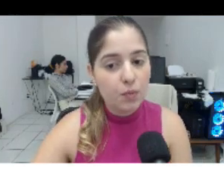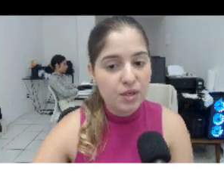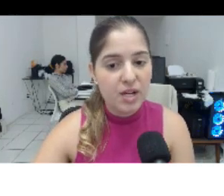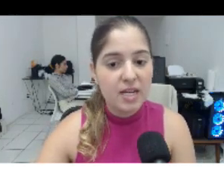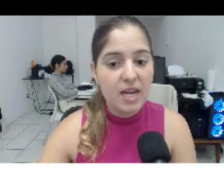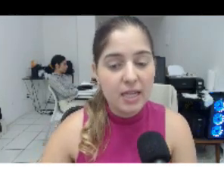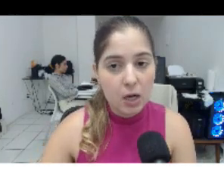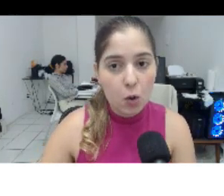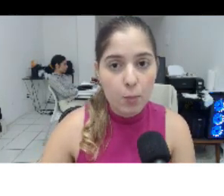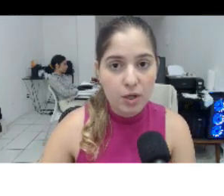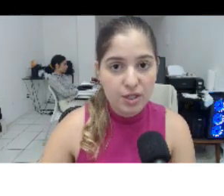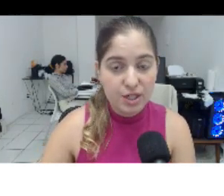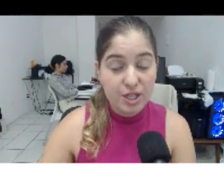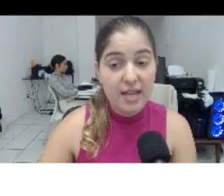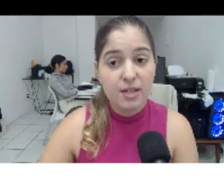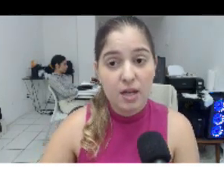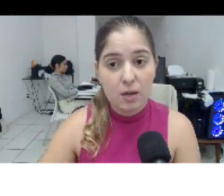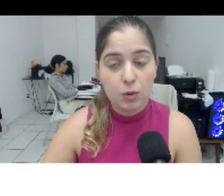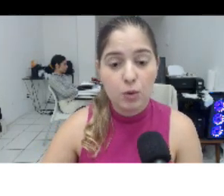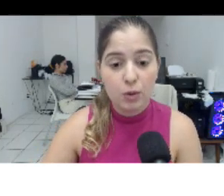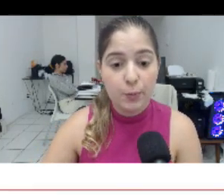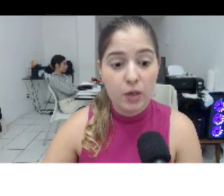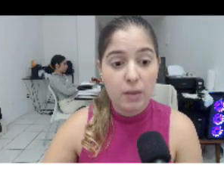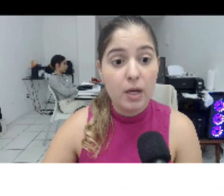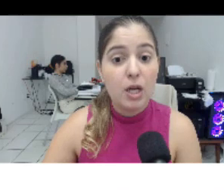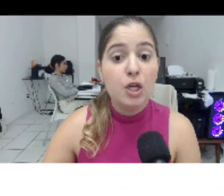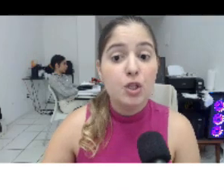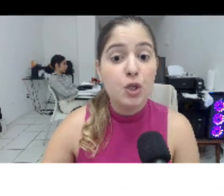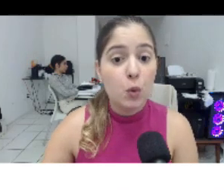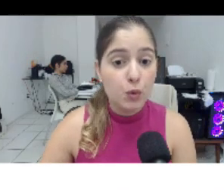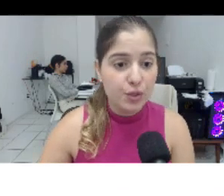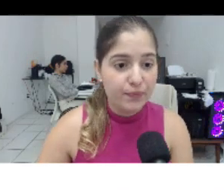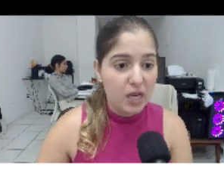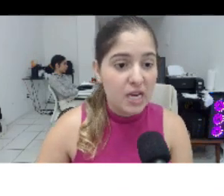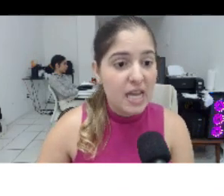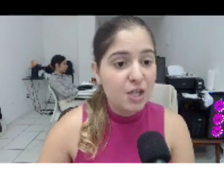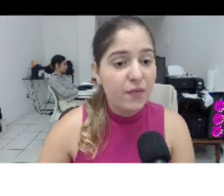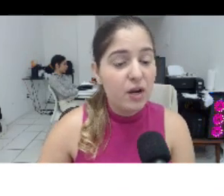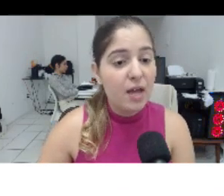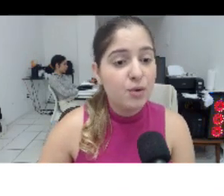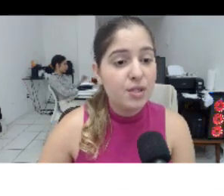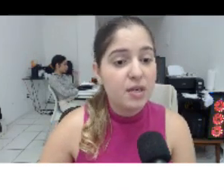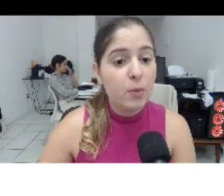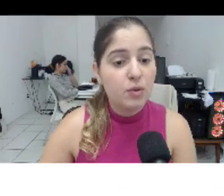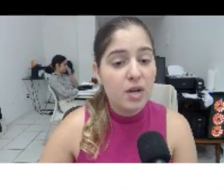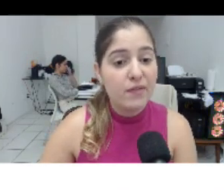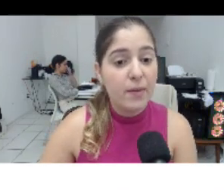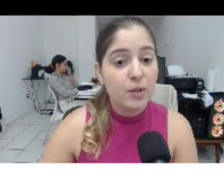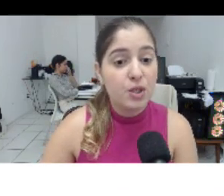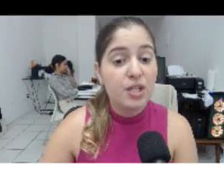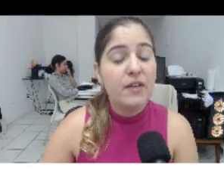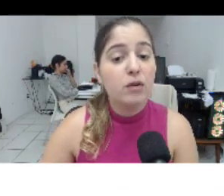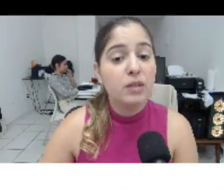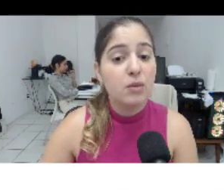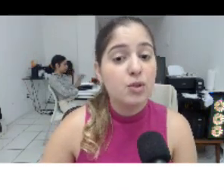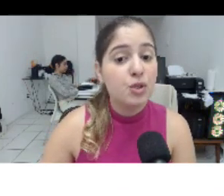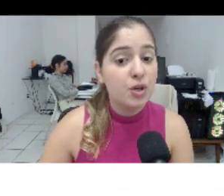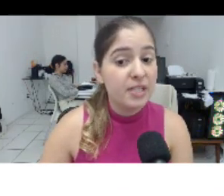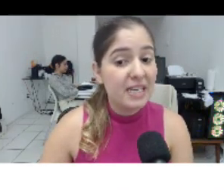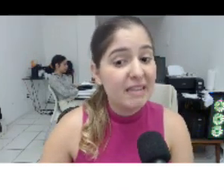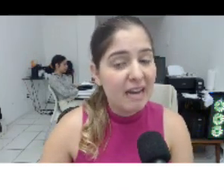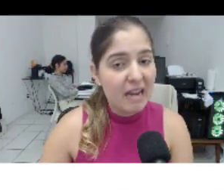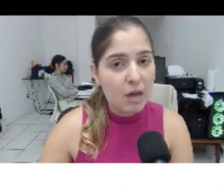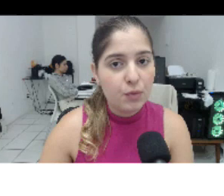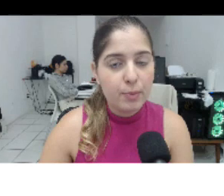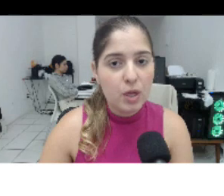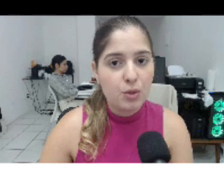apreensão contra Jair Renan, como nós já destacamos no nosso programa de hoje. E a advogado diz que Bolsonaro vai pedir devolução de